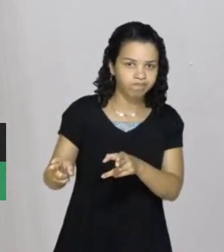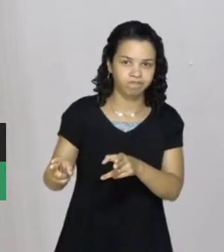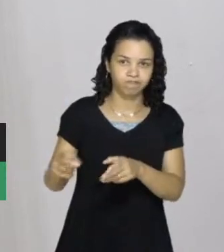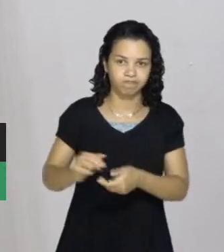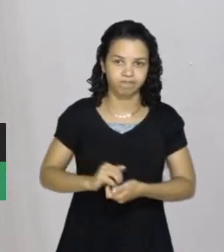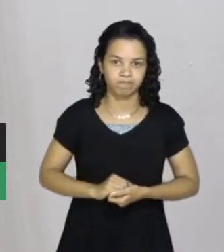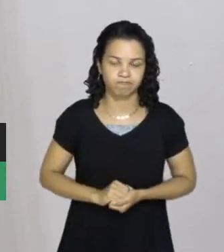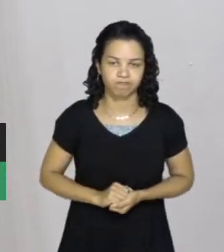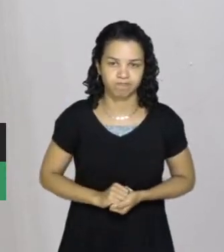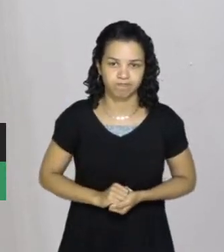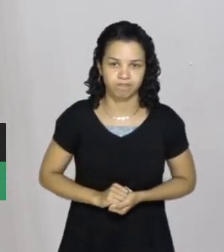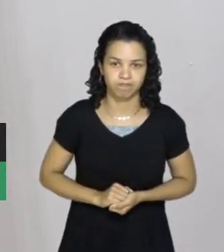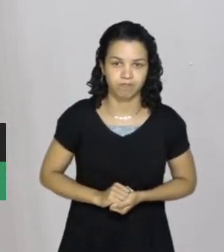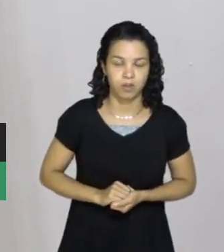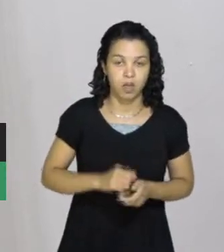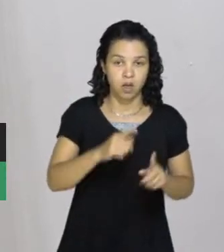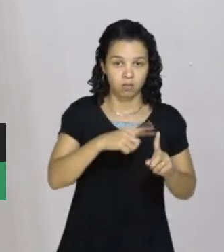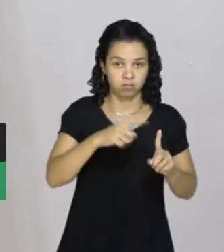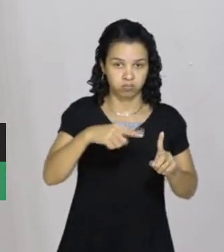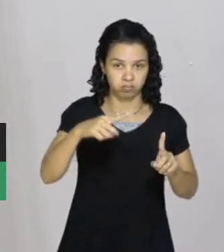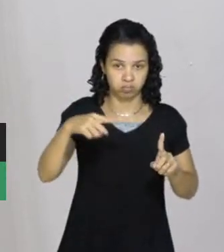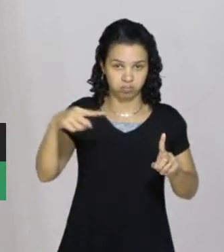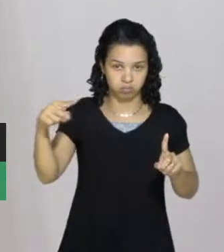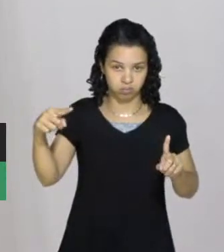Segundo o Sistema Nacional de Saneamento